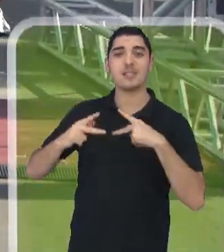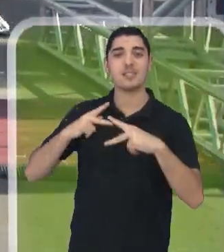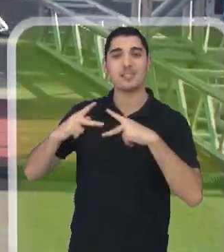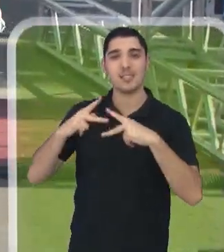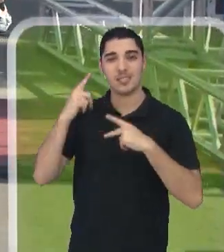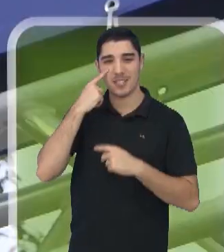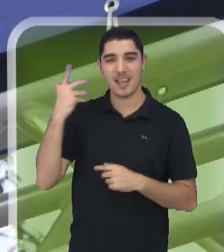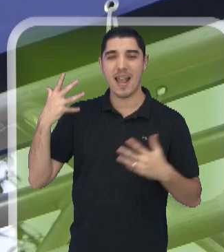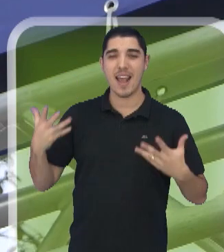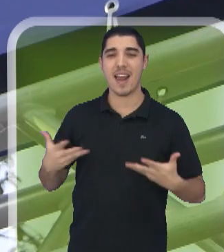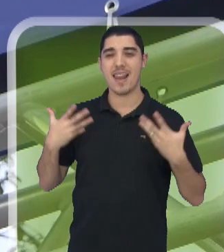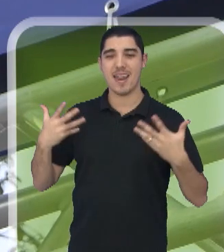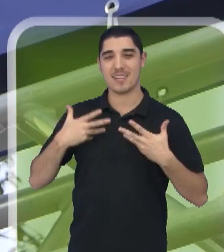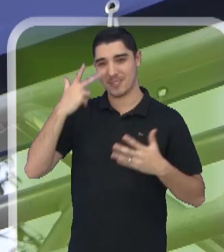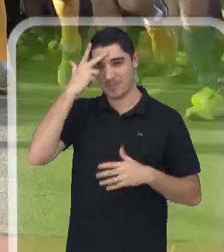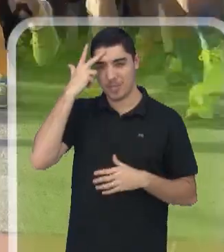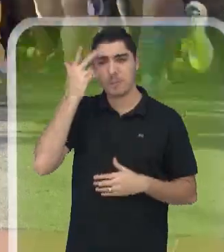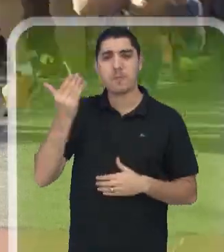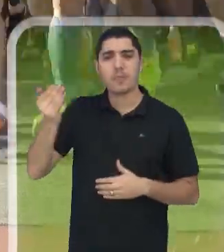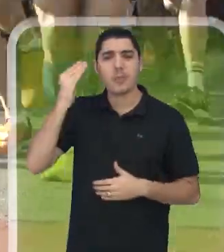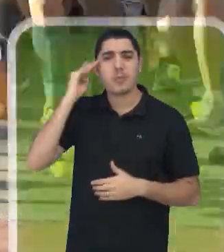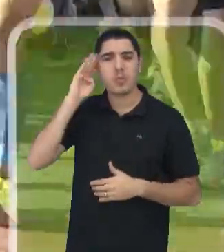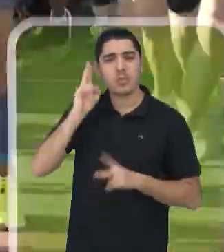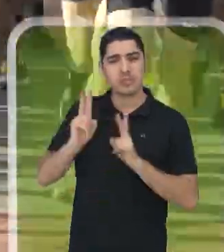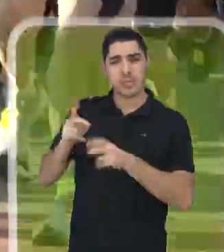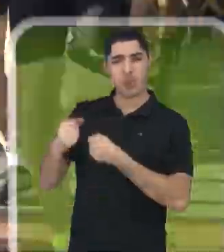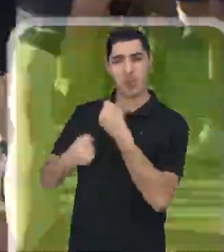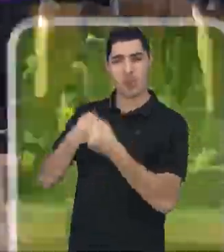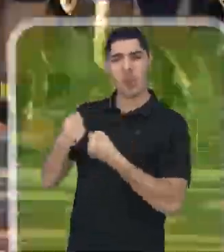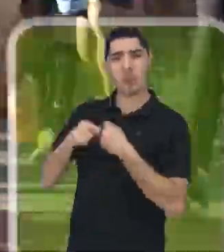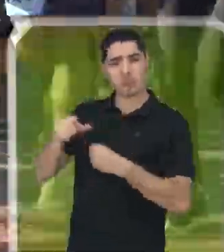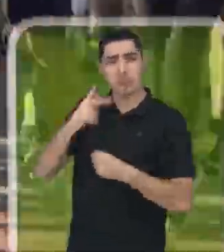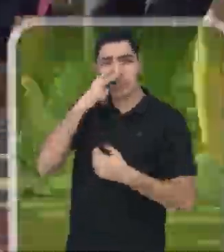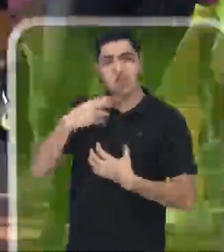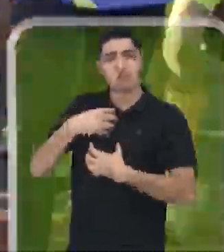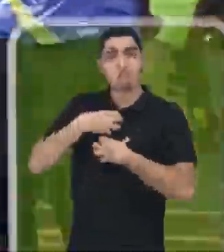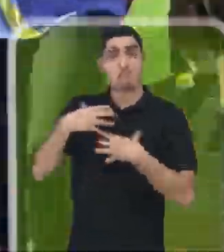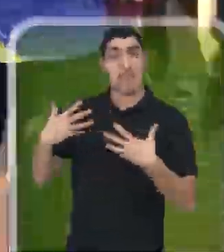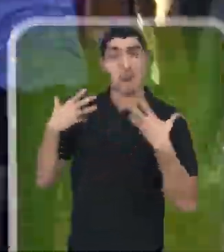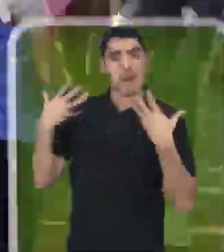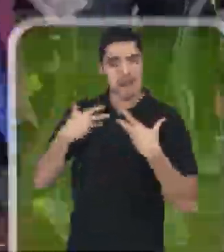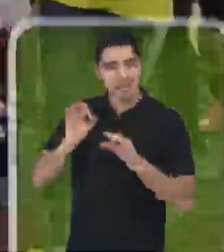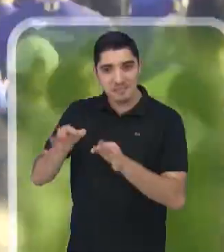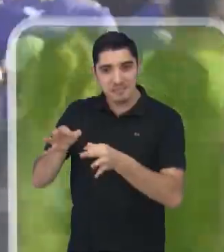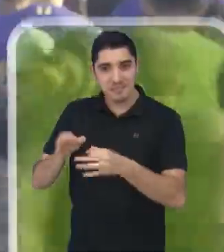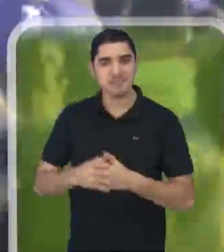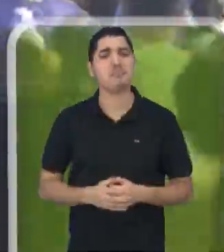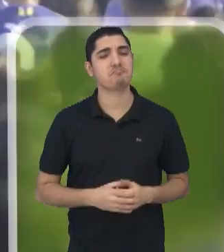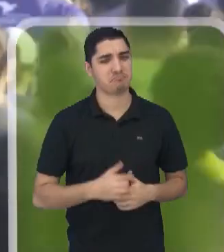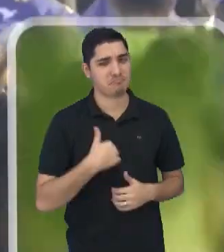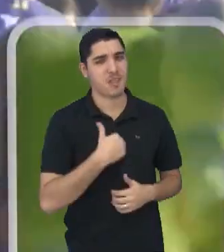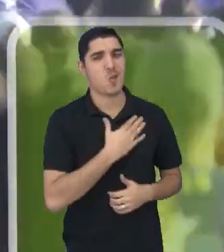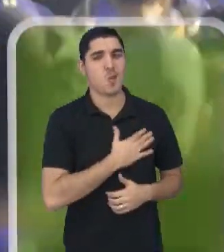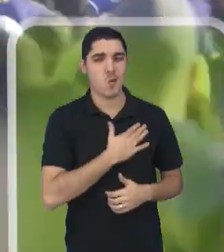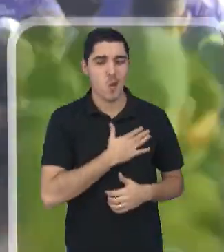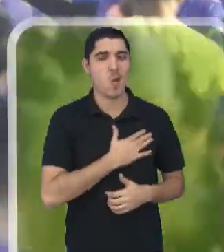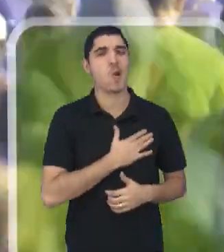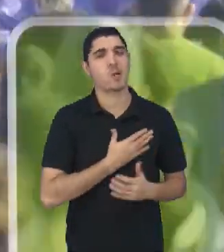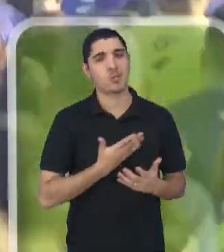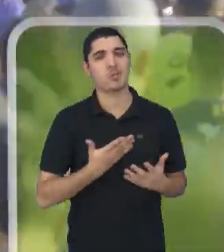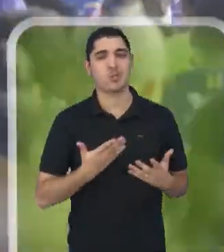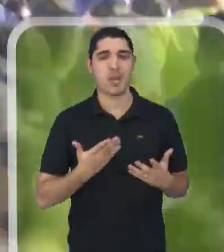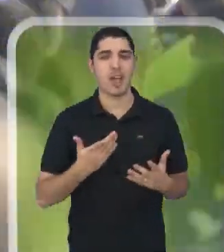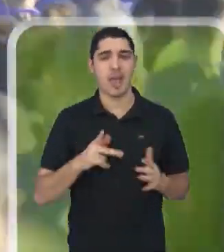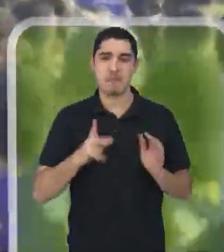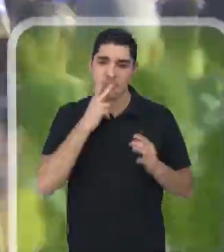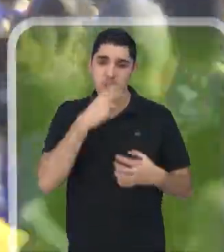olha só a alegria, o pessoal. Aliás, Bruno, você que corre sempre, é sempre uma alegria nessas provas. Ah, eu gosto bastante, né? Você dá